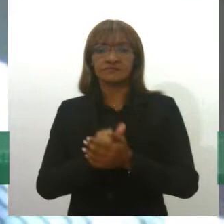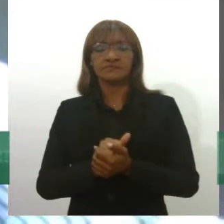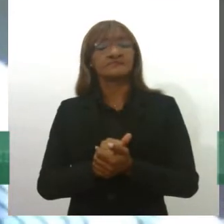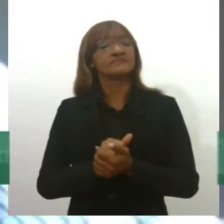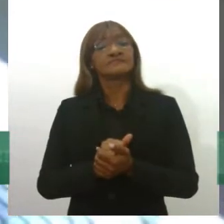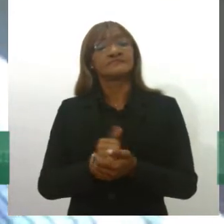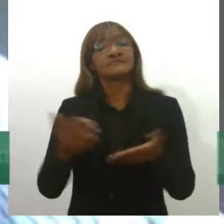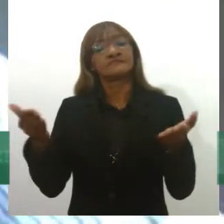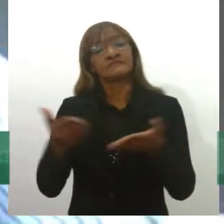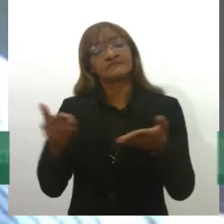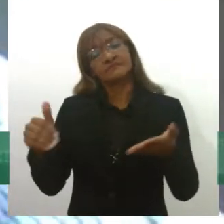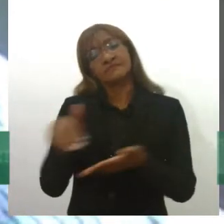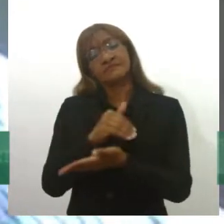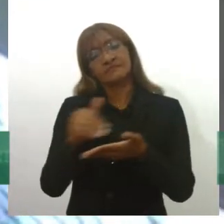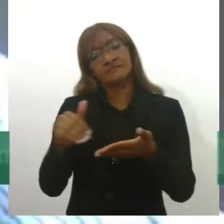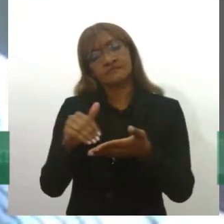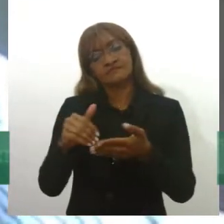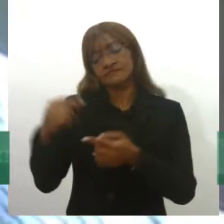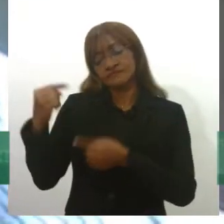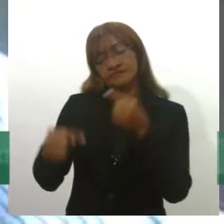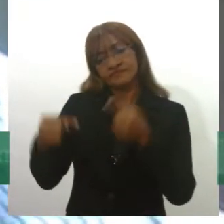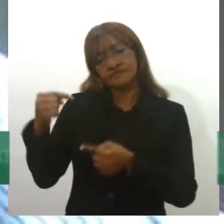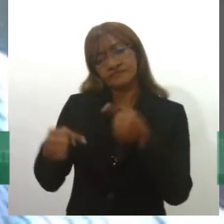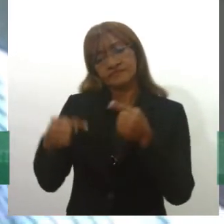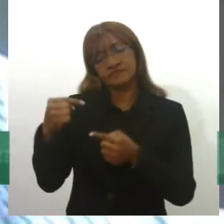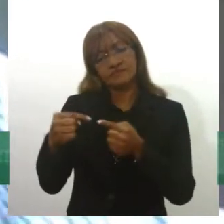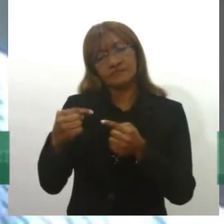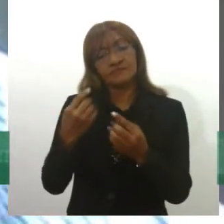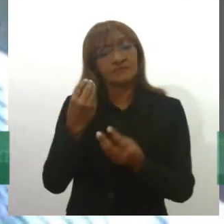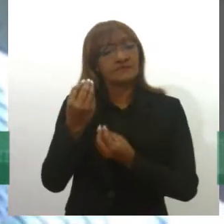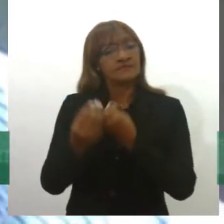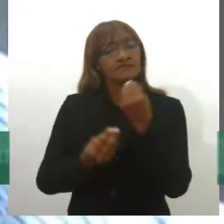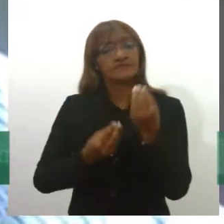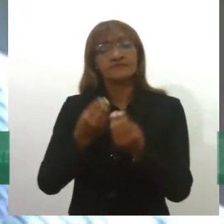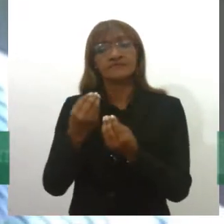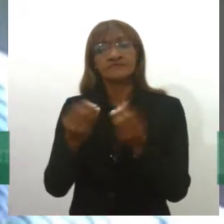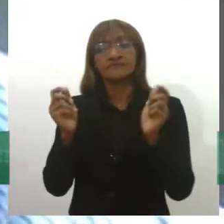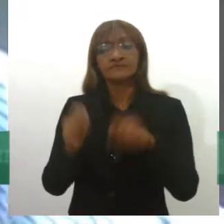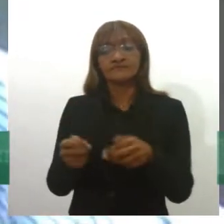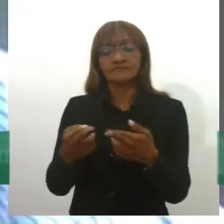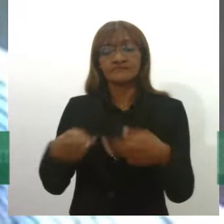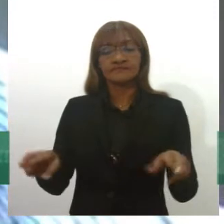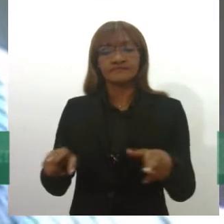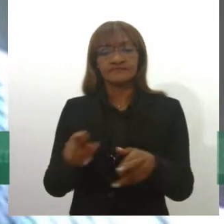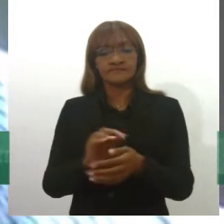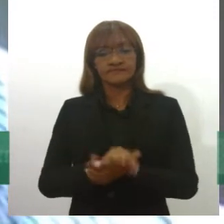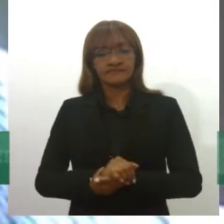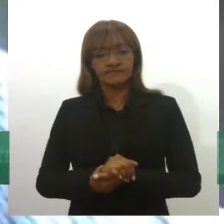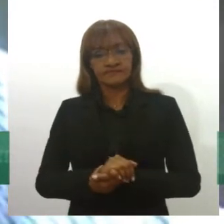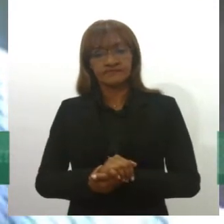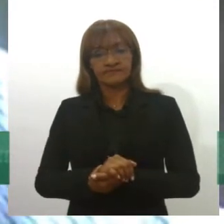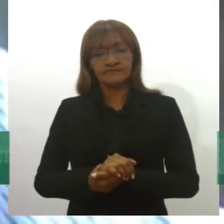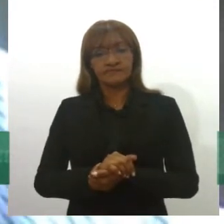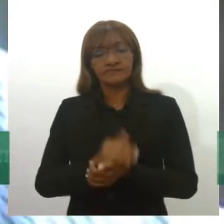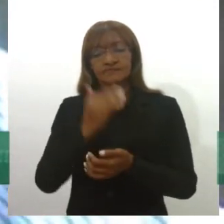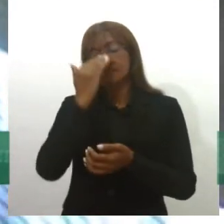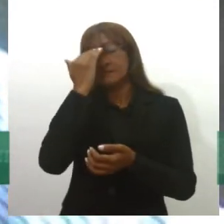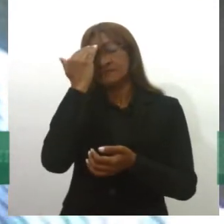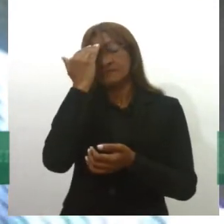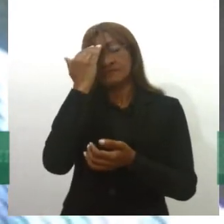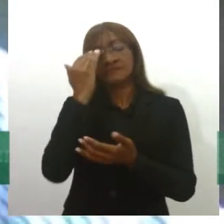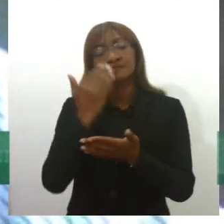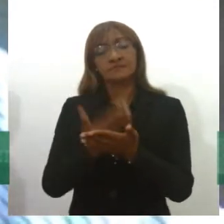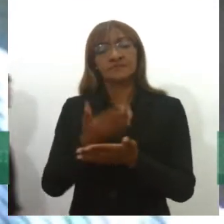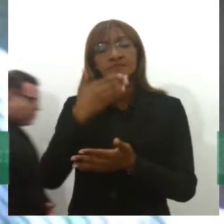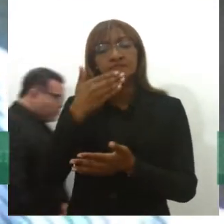que os secretários estão discutindo é como chegar nessa convergência. Acreditamos que era a melhor